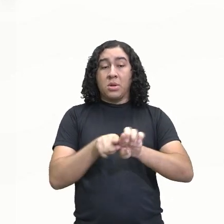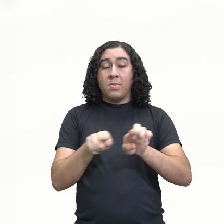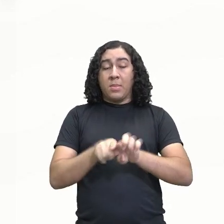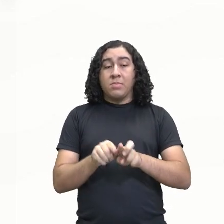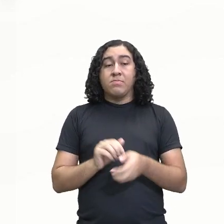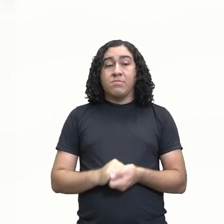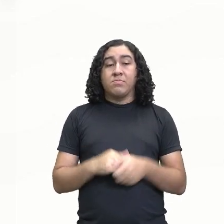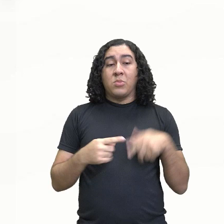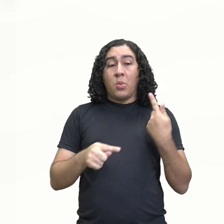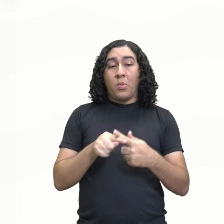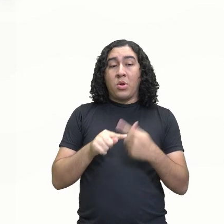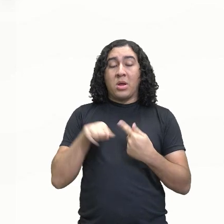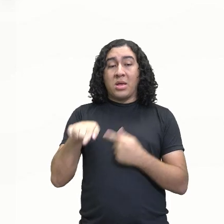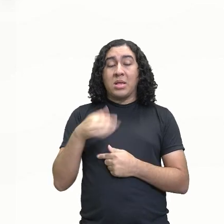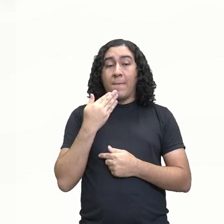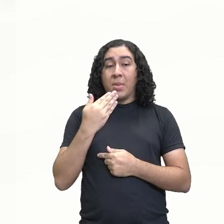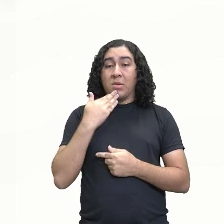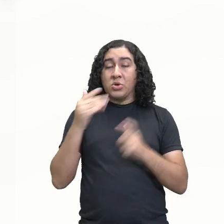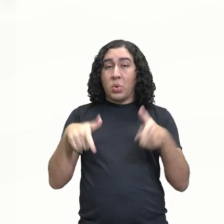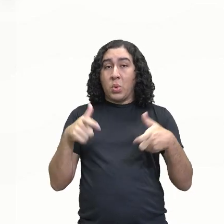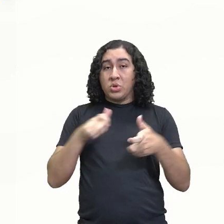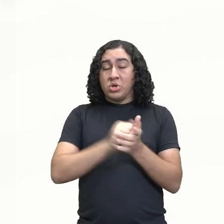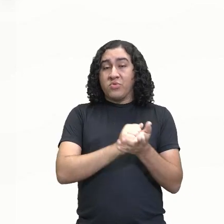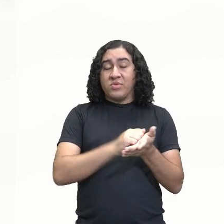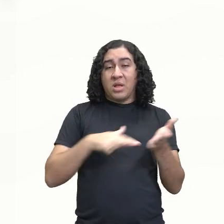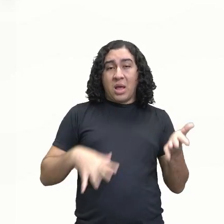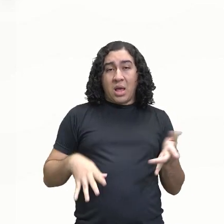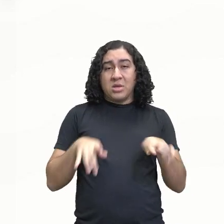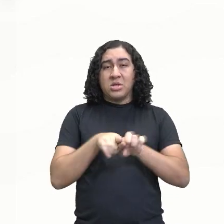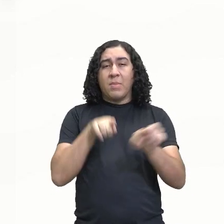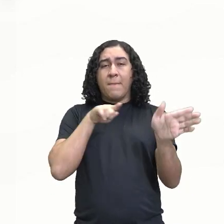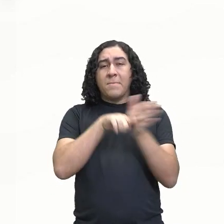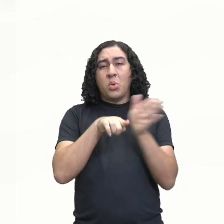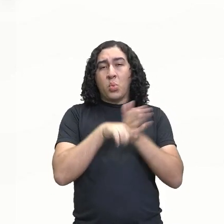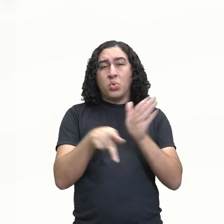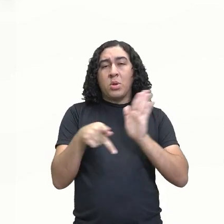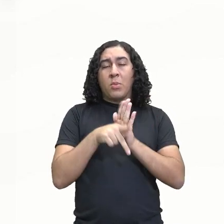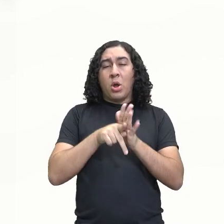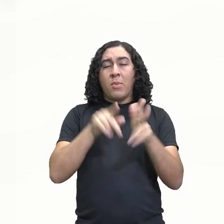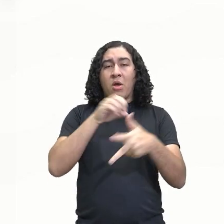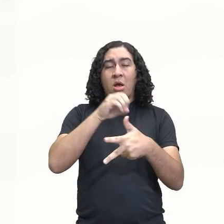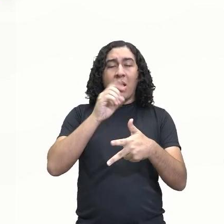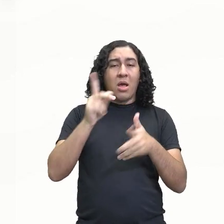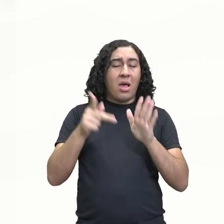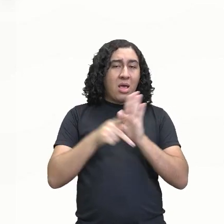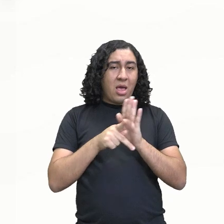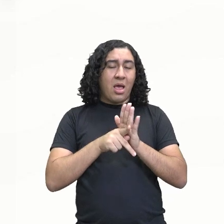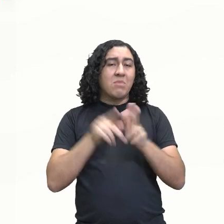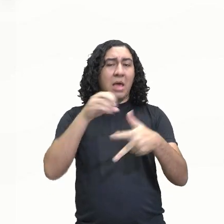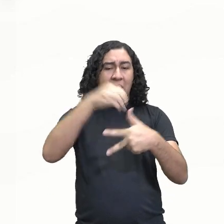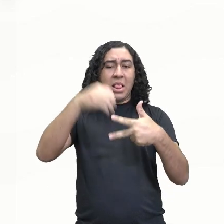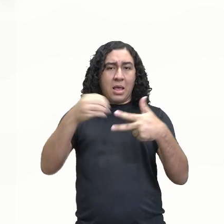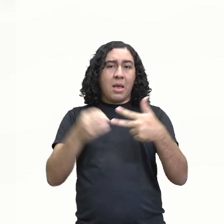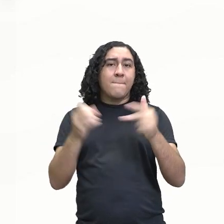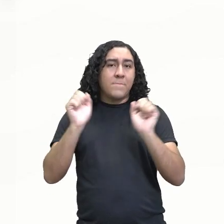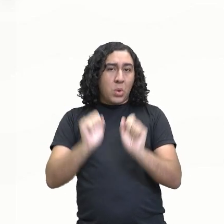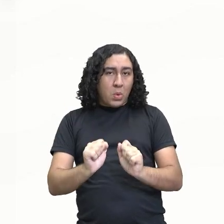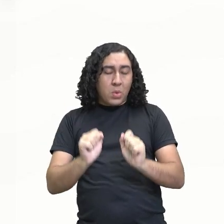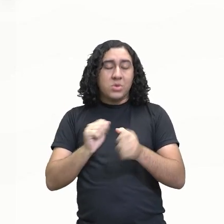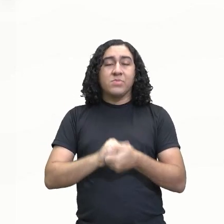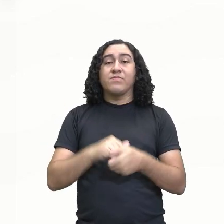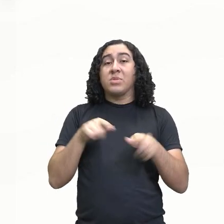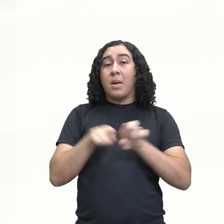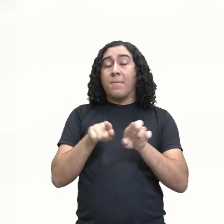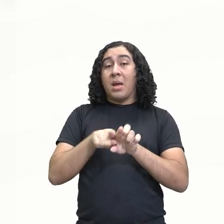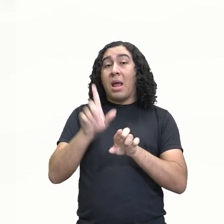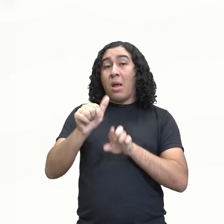aqui geralmente se pede muito em exercício, em questão de vestibular, pode aparecer no Enem e é um conteúdo